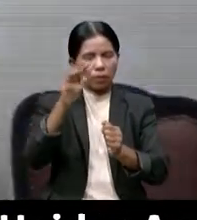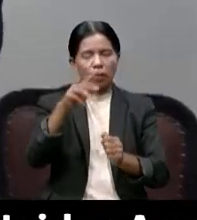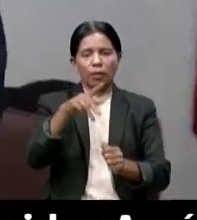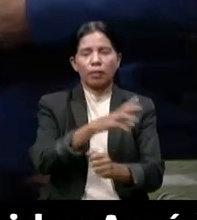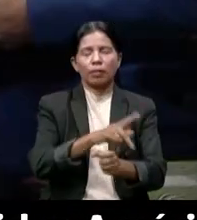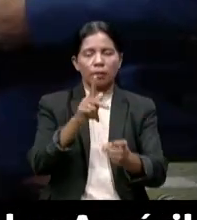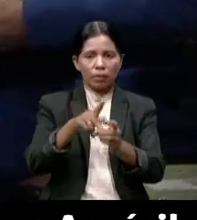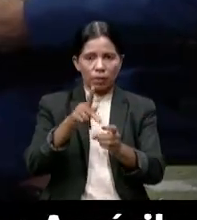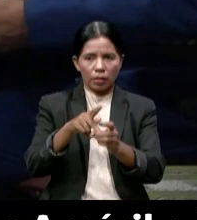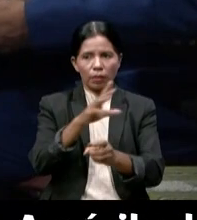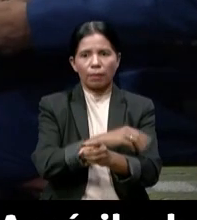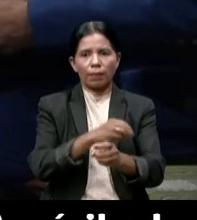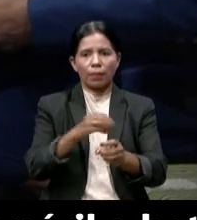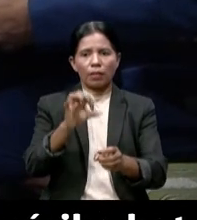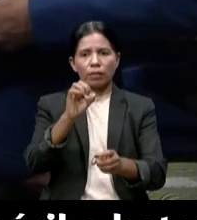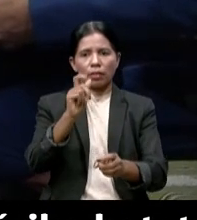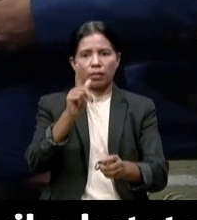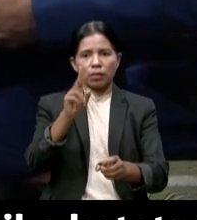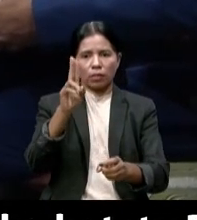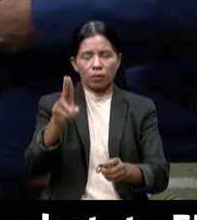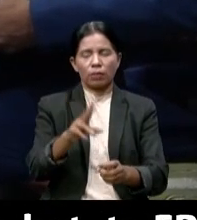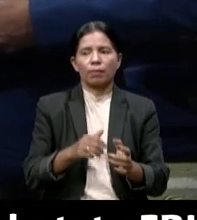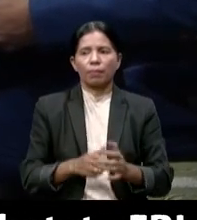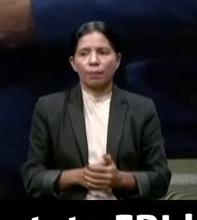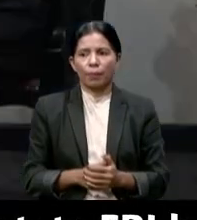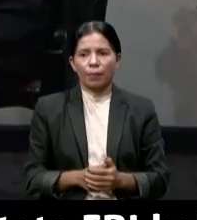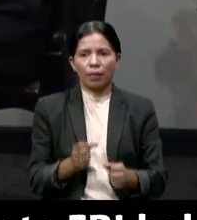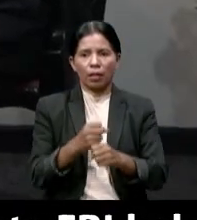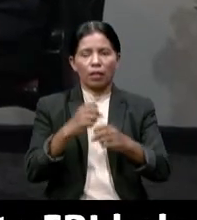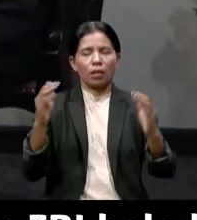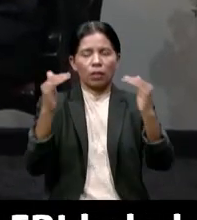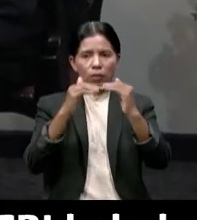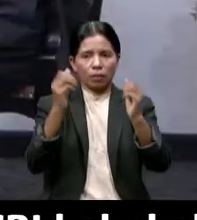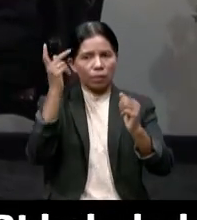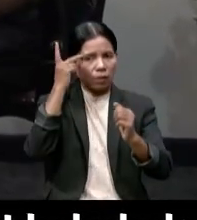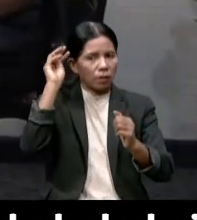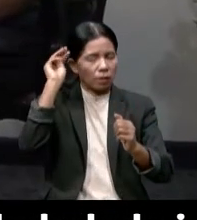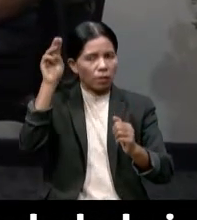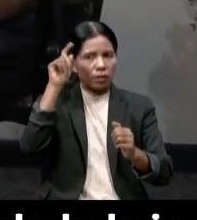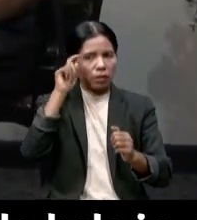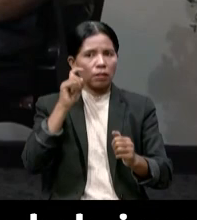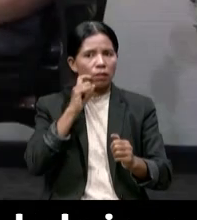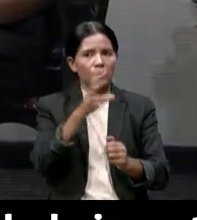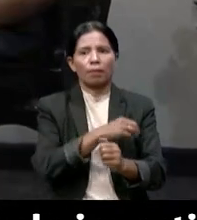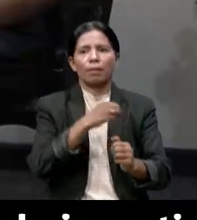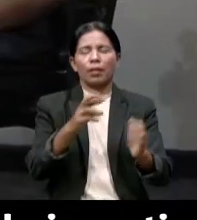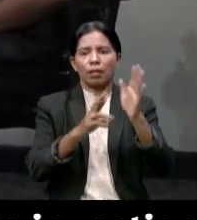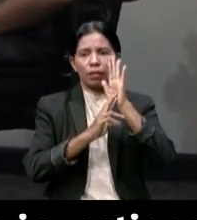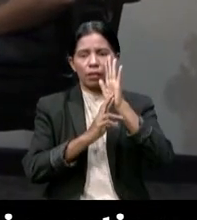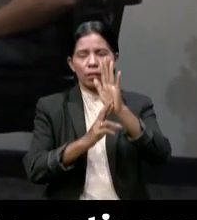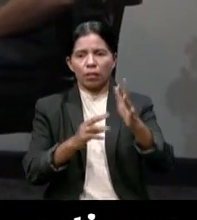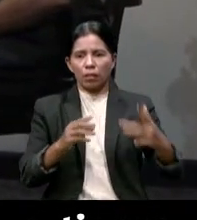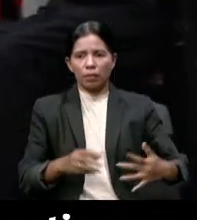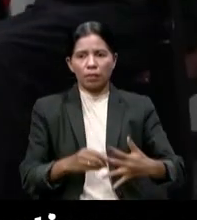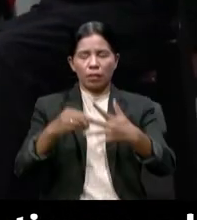Petróleo no Recurso Mineral Francisco da Costa Monteiro. Afim ao encontro o primeiro-ministro Kairala Sanana Guzmão, representante